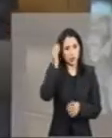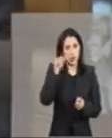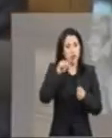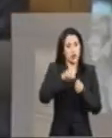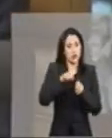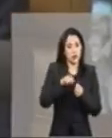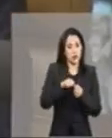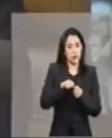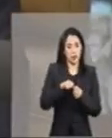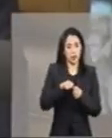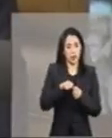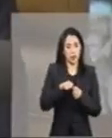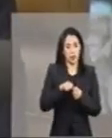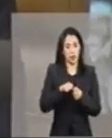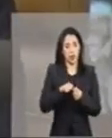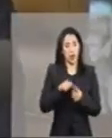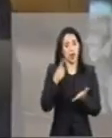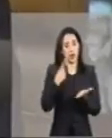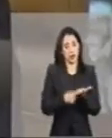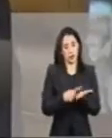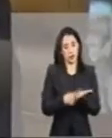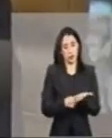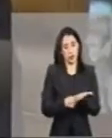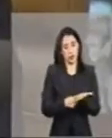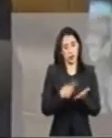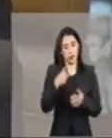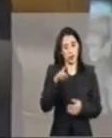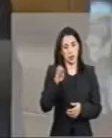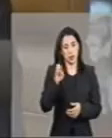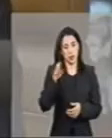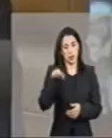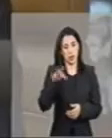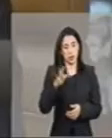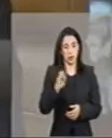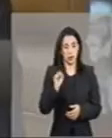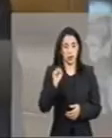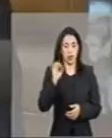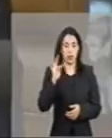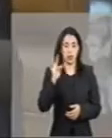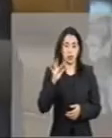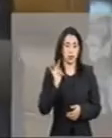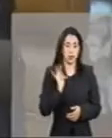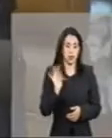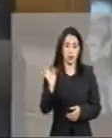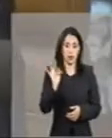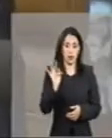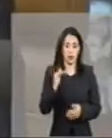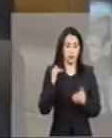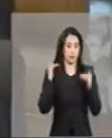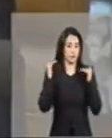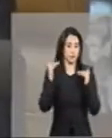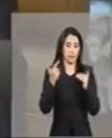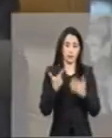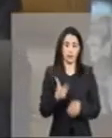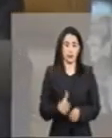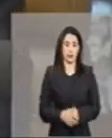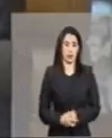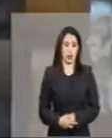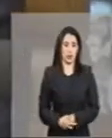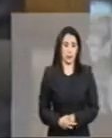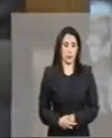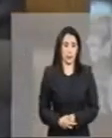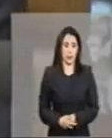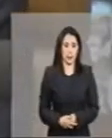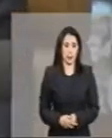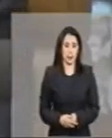a competência penal originária do... Neste momento, vota o ministro Celso de Mello. Por isso